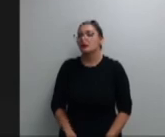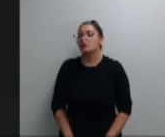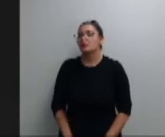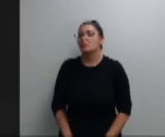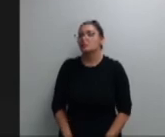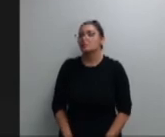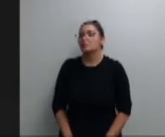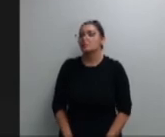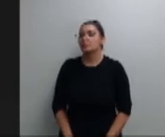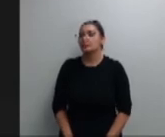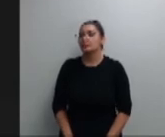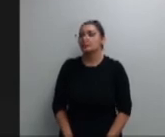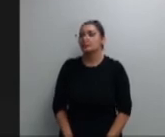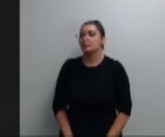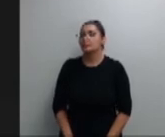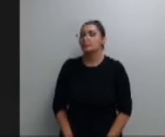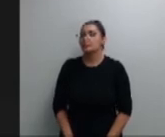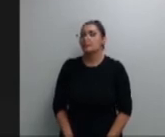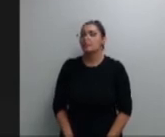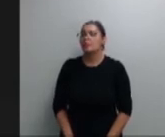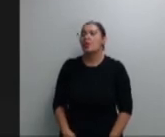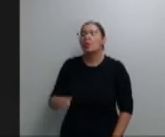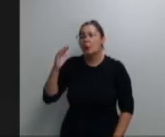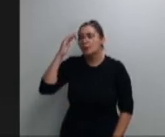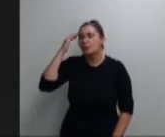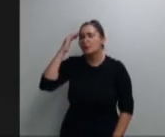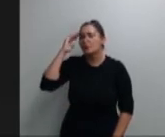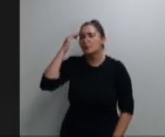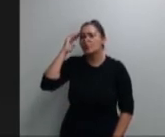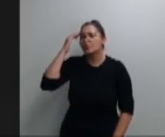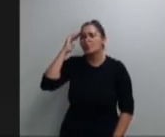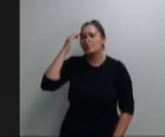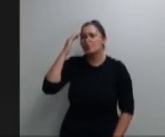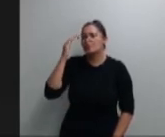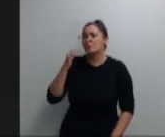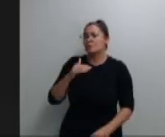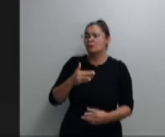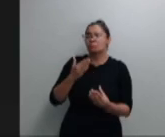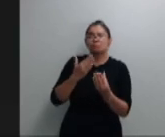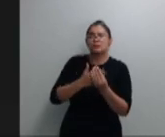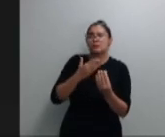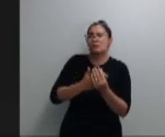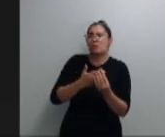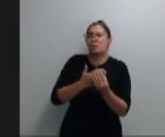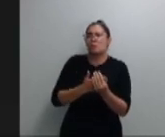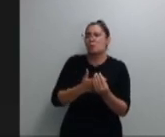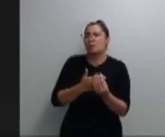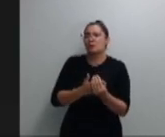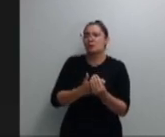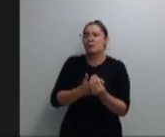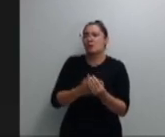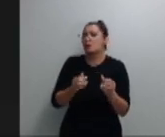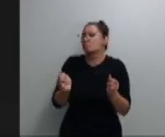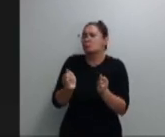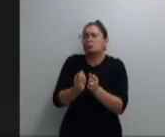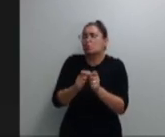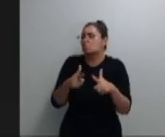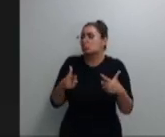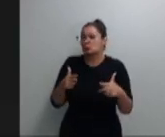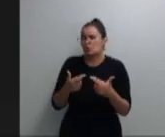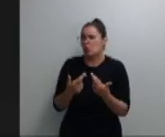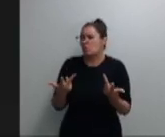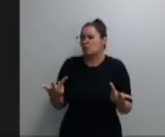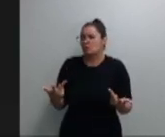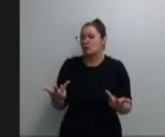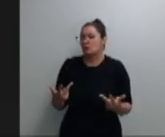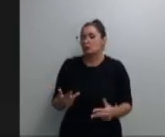isso foi eu entendi que são casos que não tem não tem não tem conexão eles são dizem